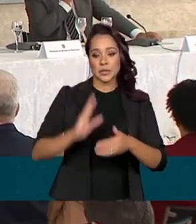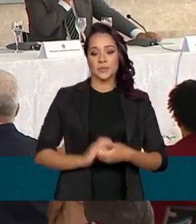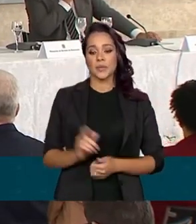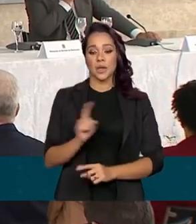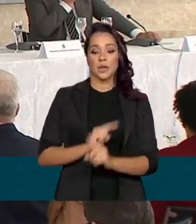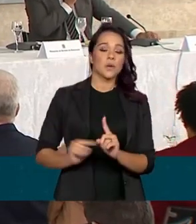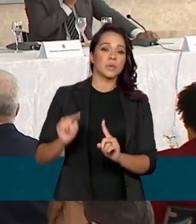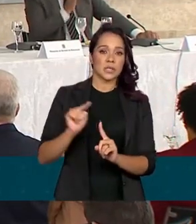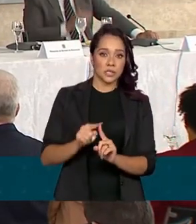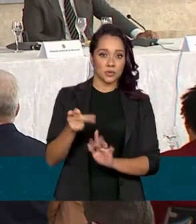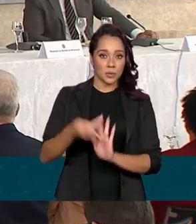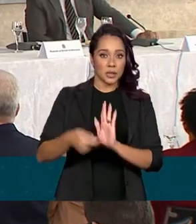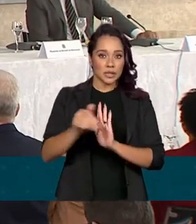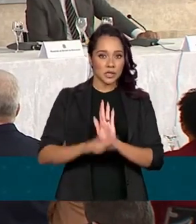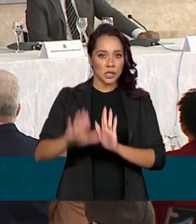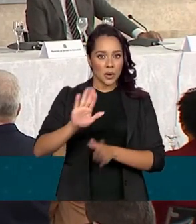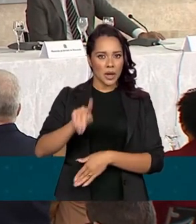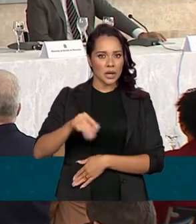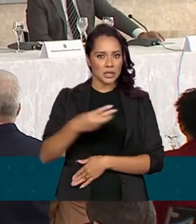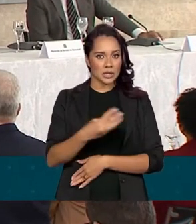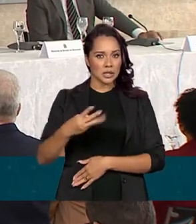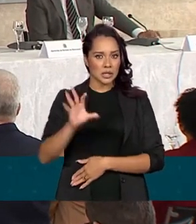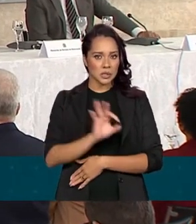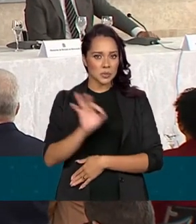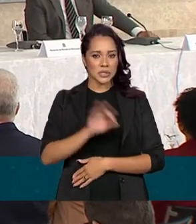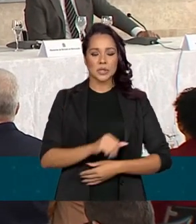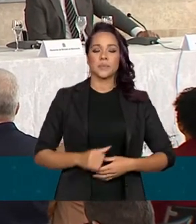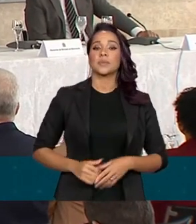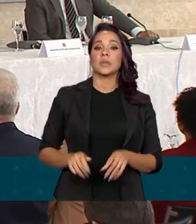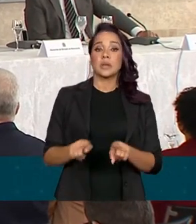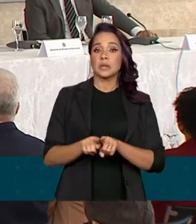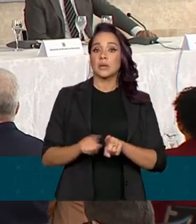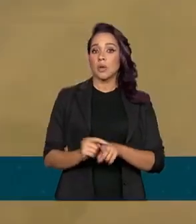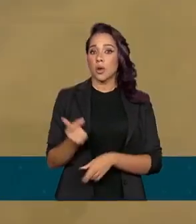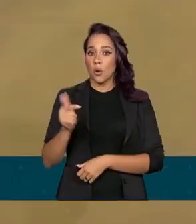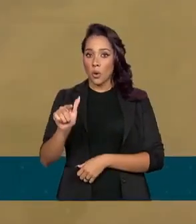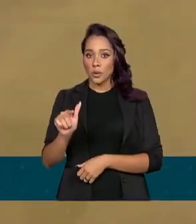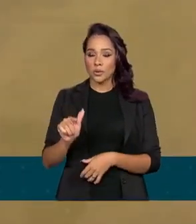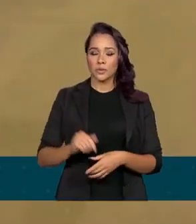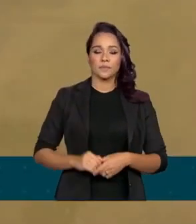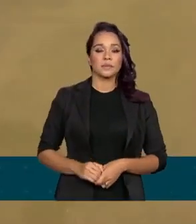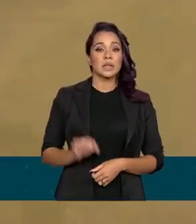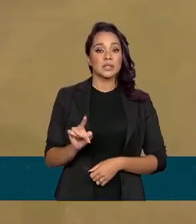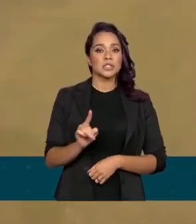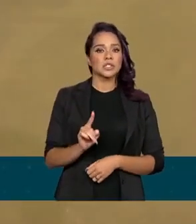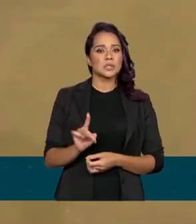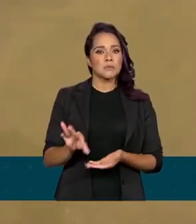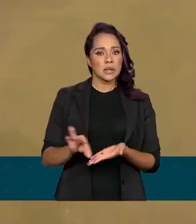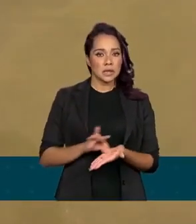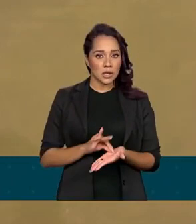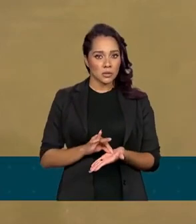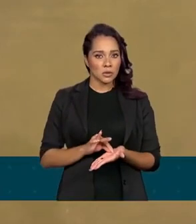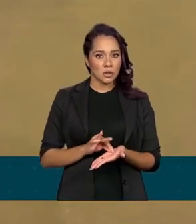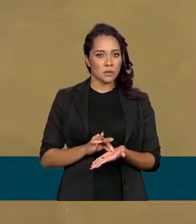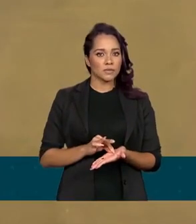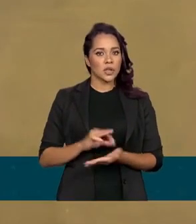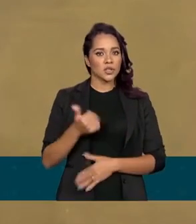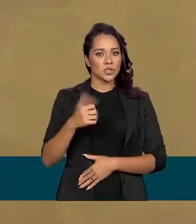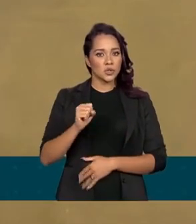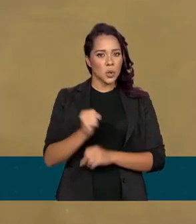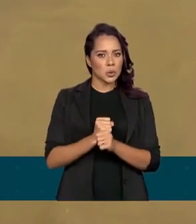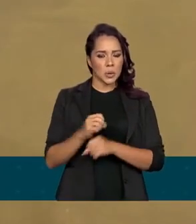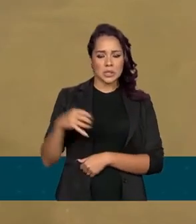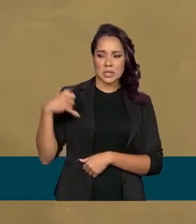meta do Plano Nacional é 33%. Da mesma forma, da matrícula bruta de 18